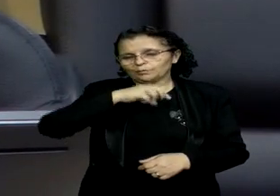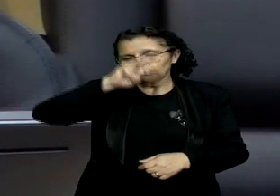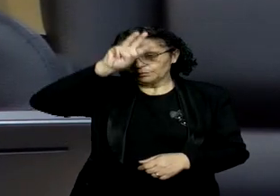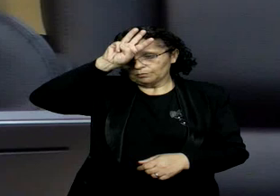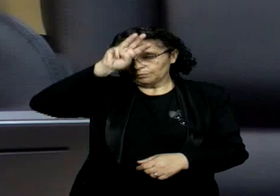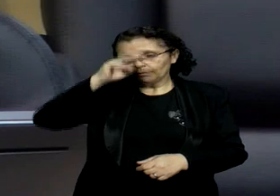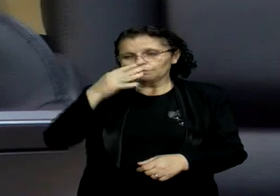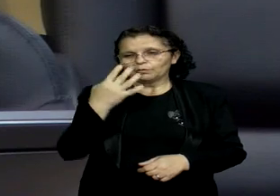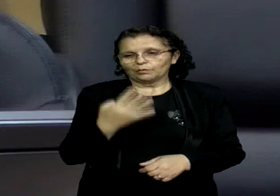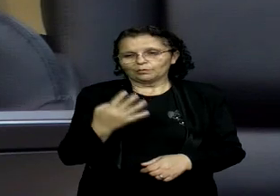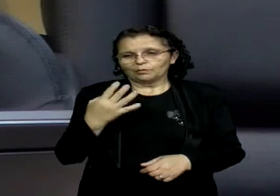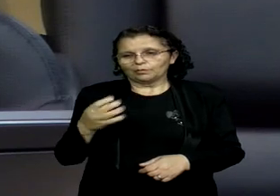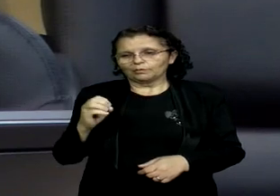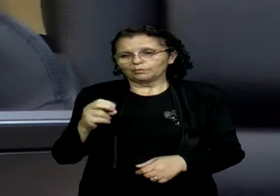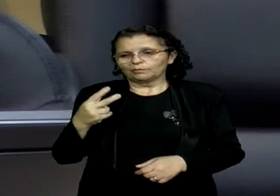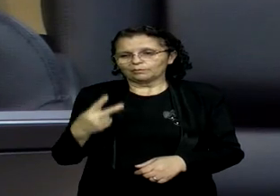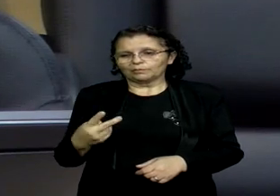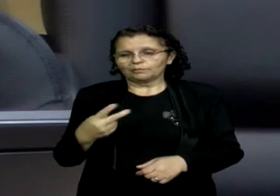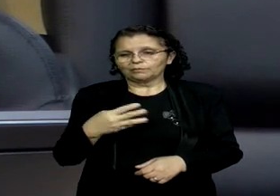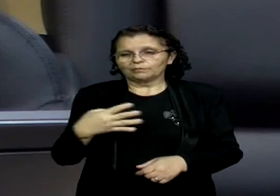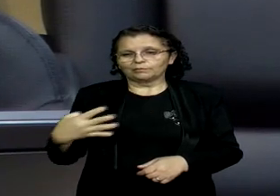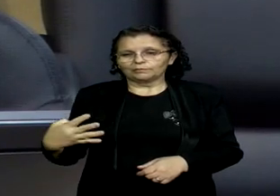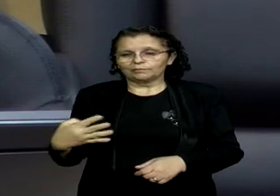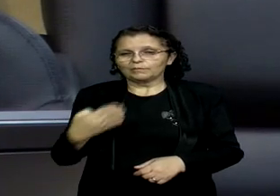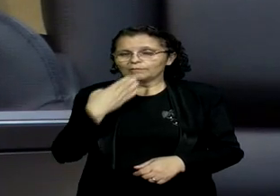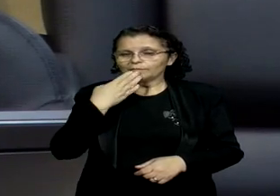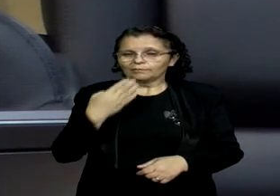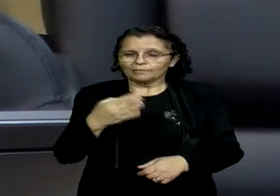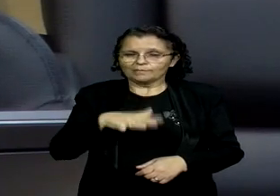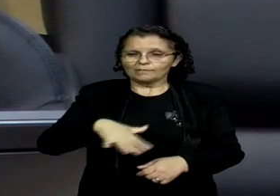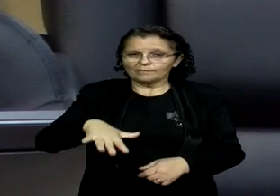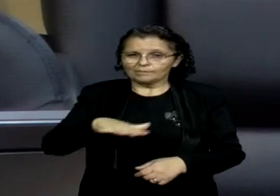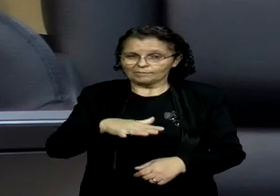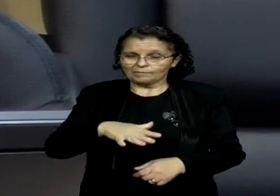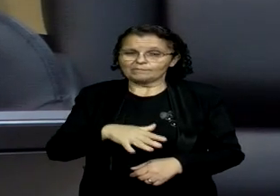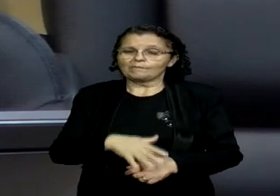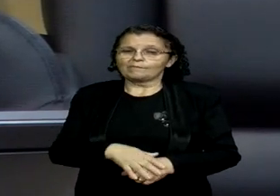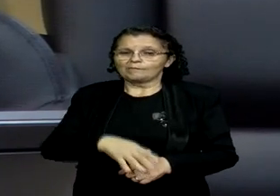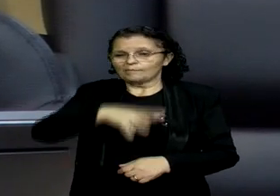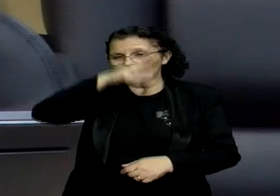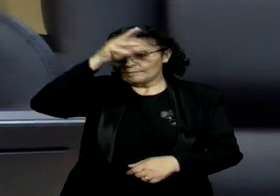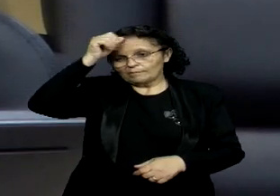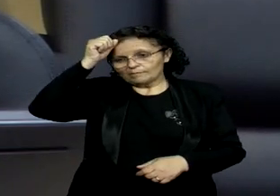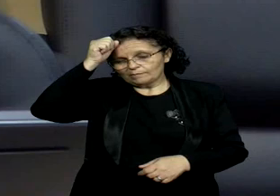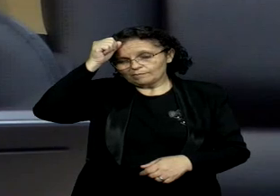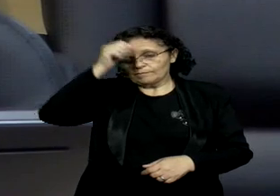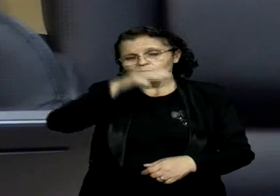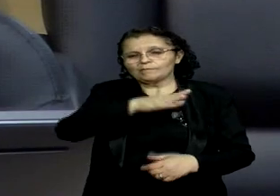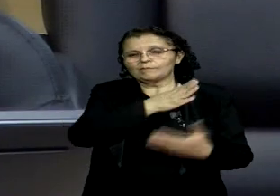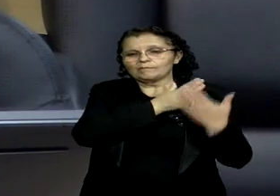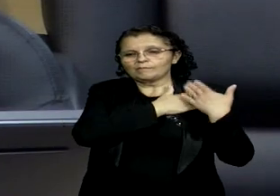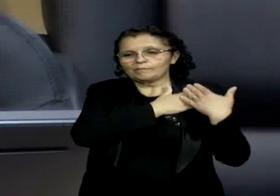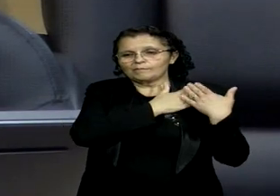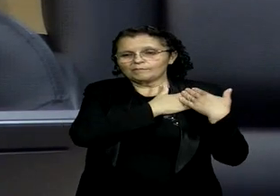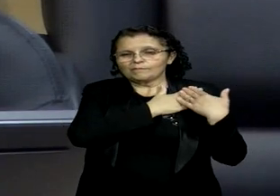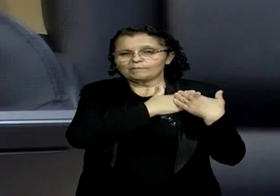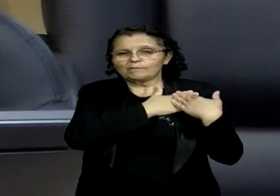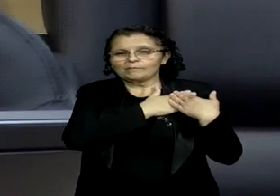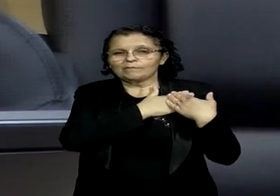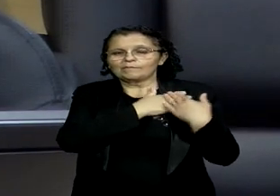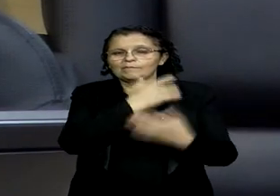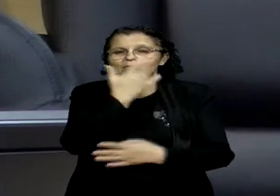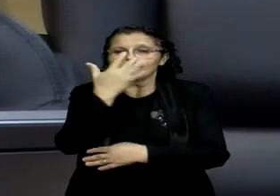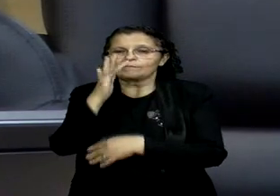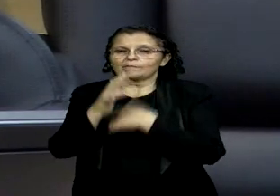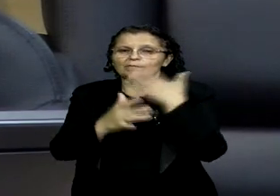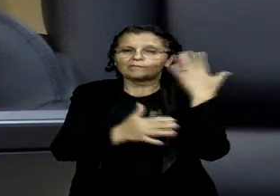número 4402 de 2024, solicitando ao Poder Executivo para que determine ao setor competente do meio